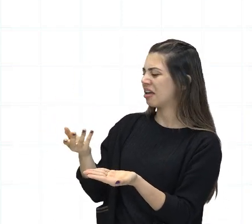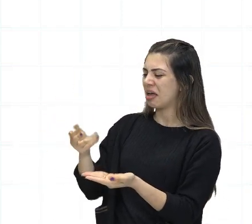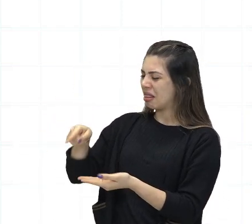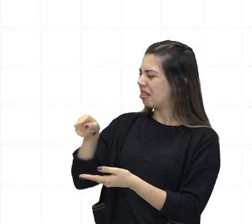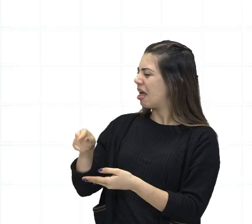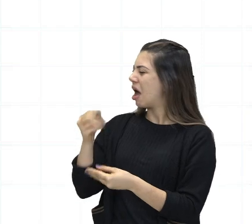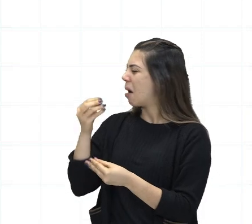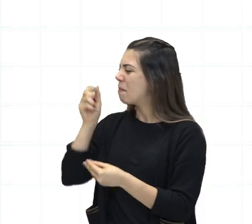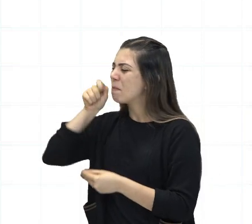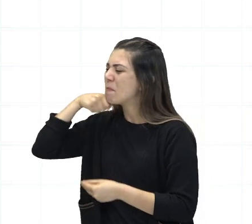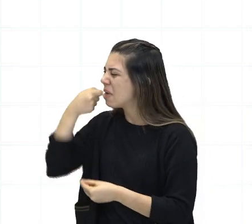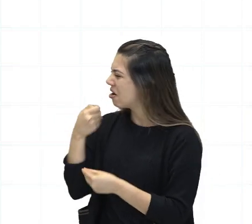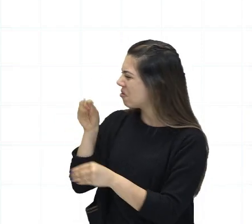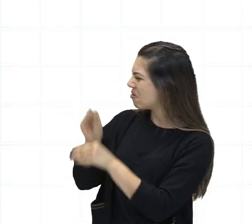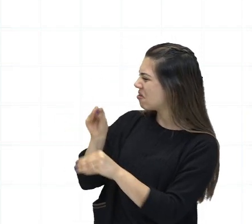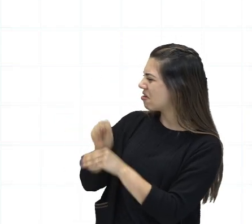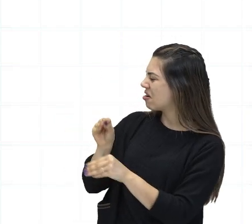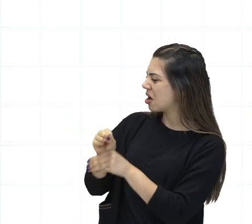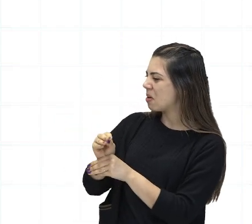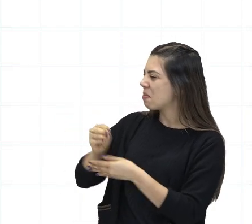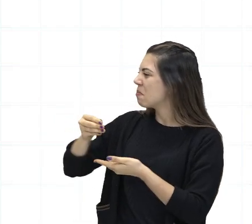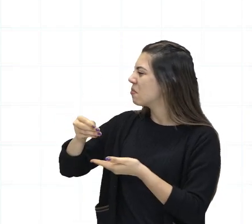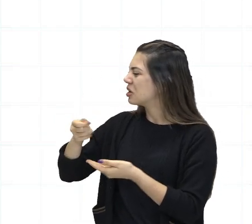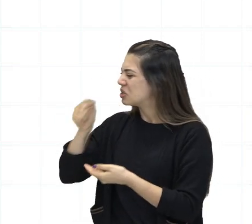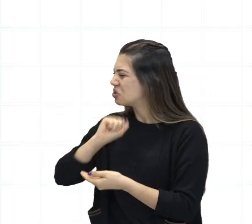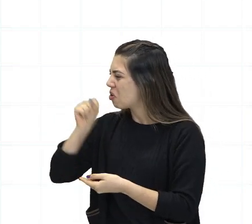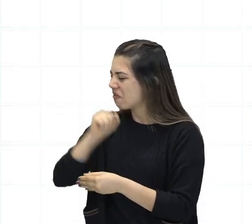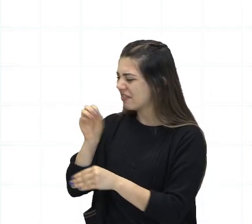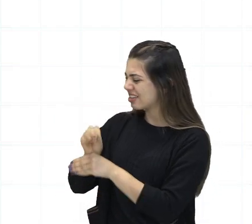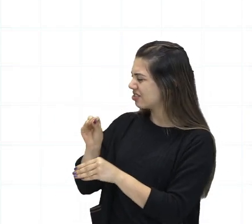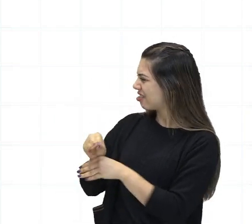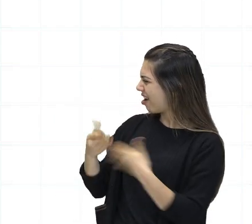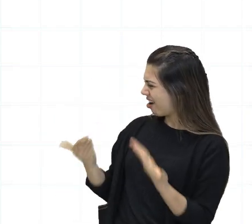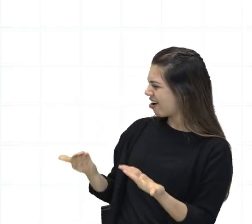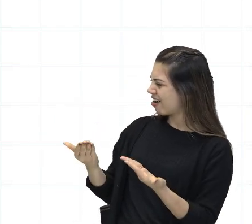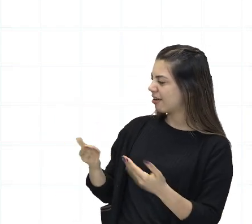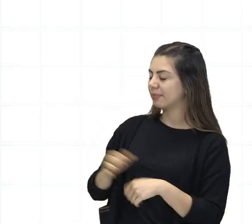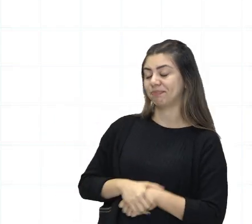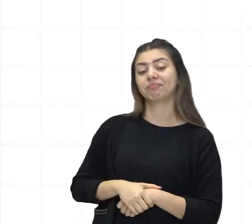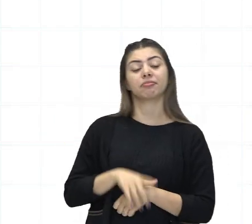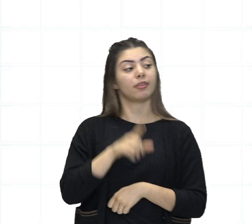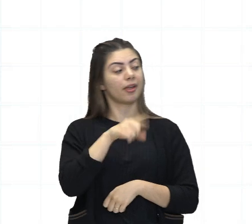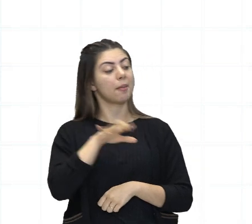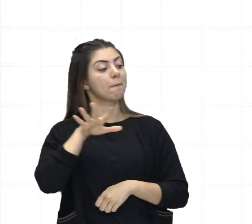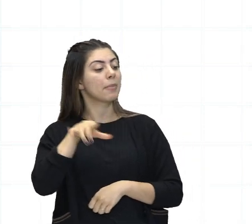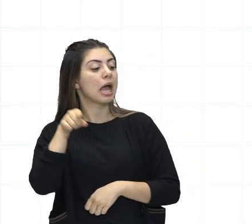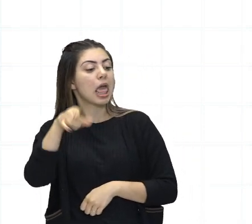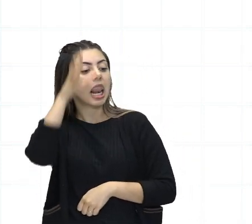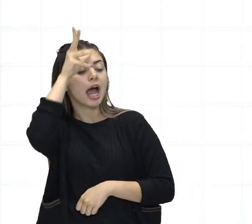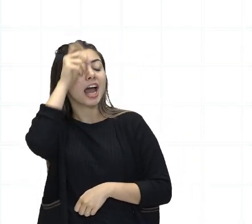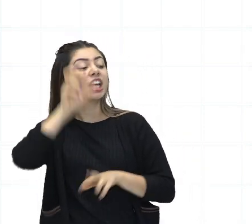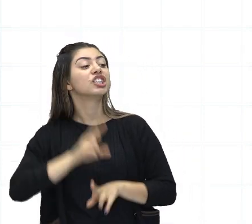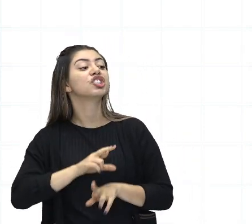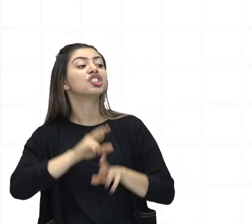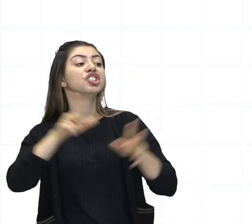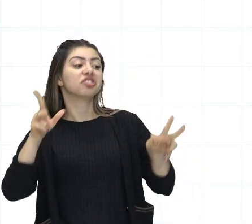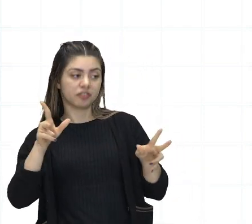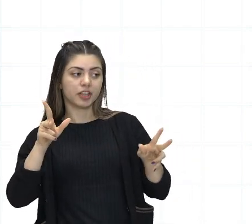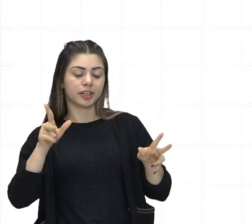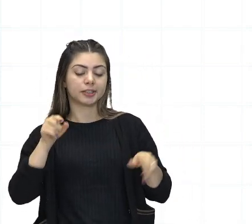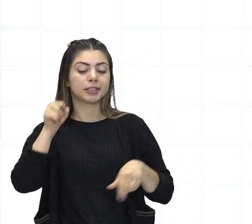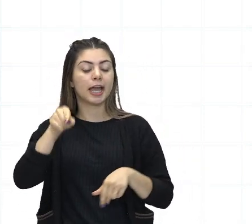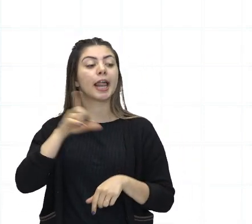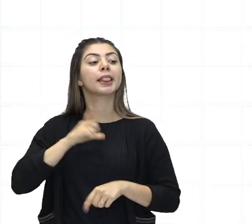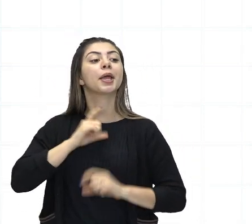galinha comer pão de ló, muito menos tomar sorvete." Mas essa é diferente.